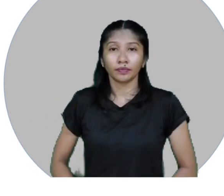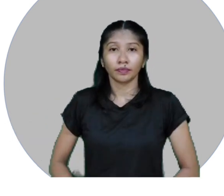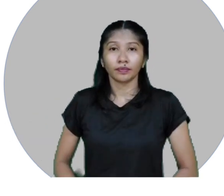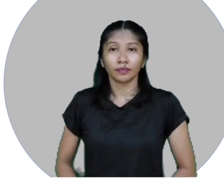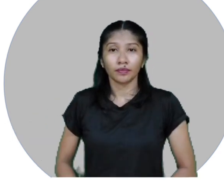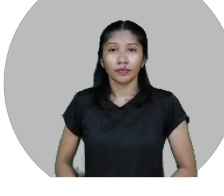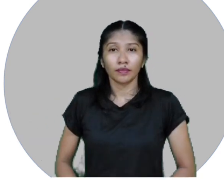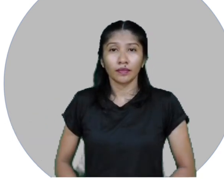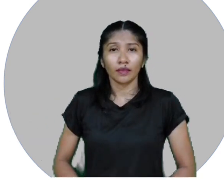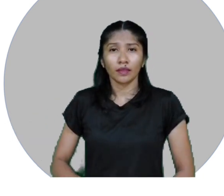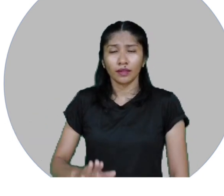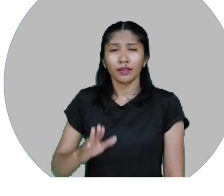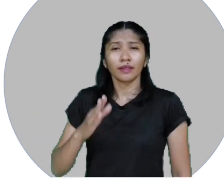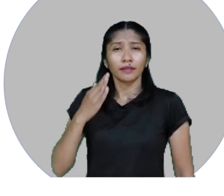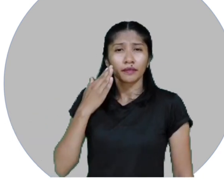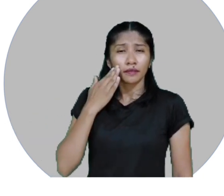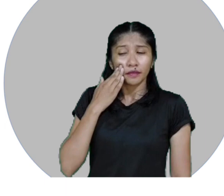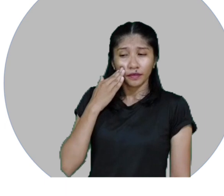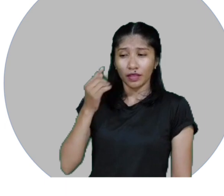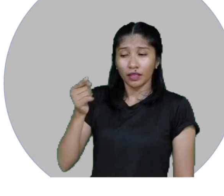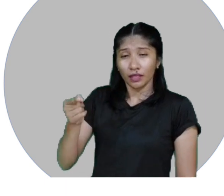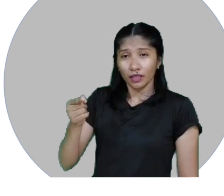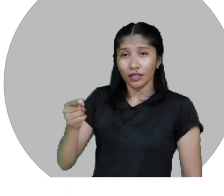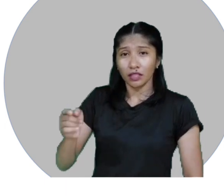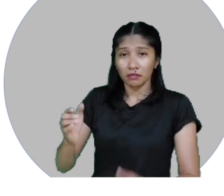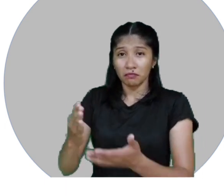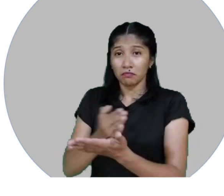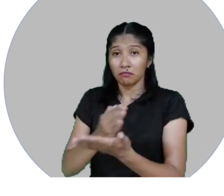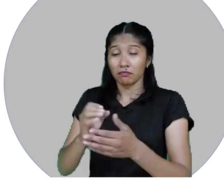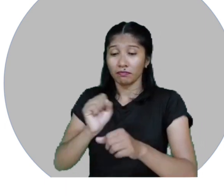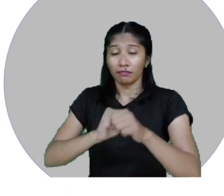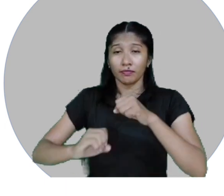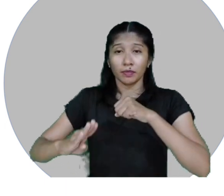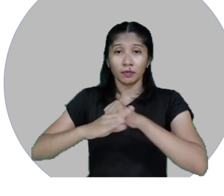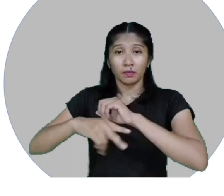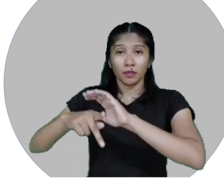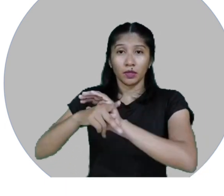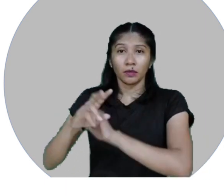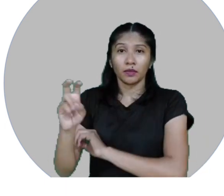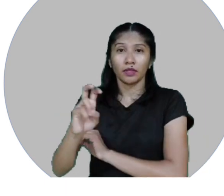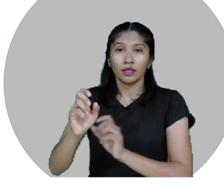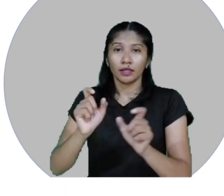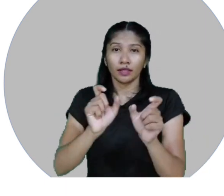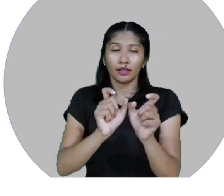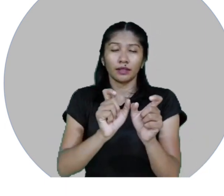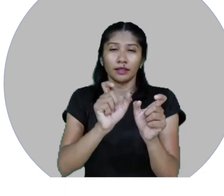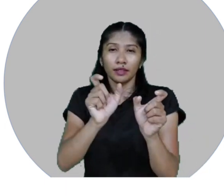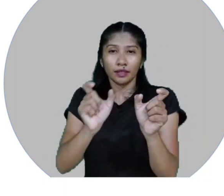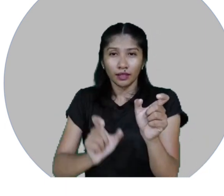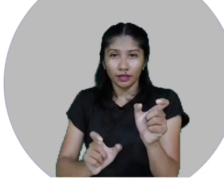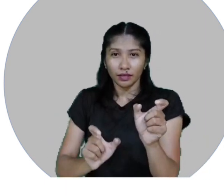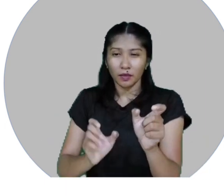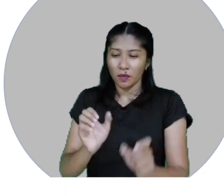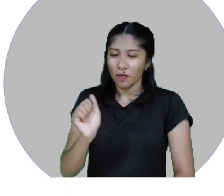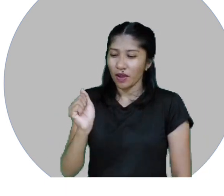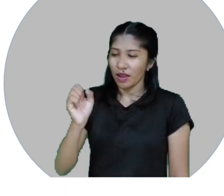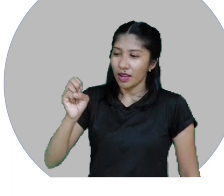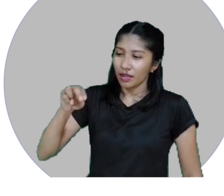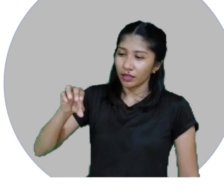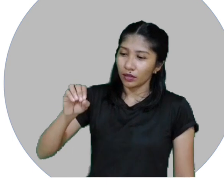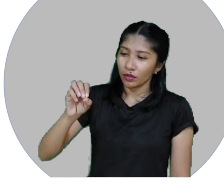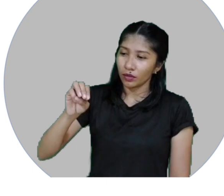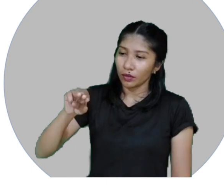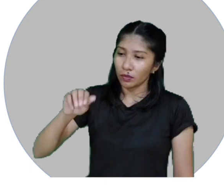Como dissemos, a maioria dos substantivos pertencentes à quinta declinação são anômalos. Isso significa que